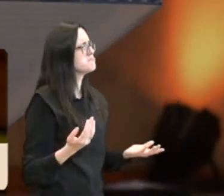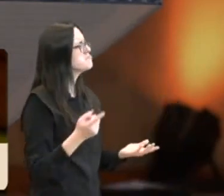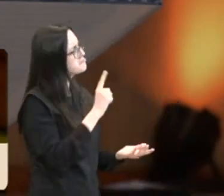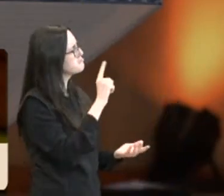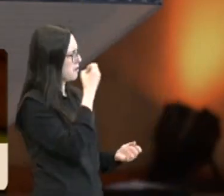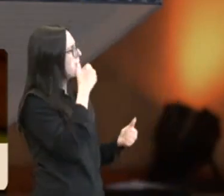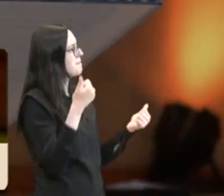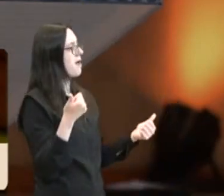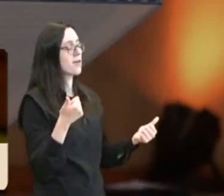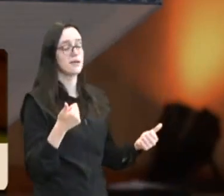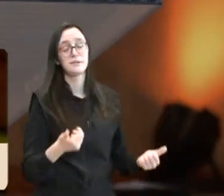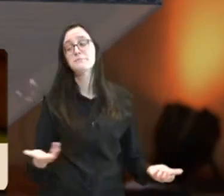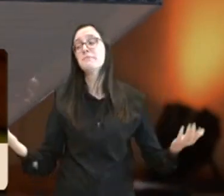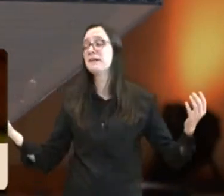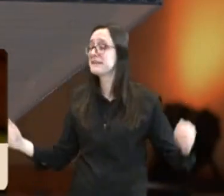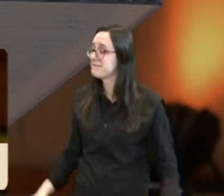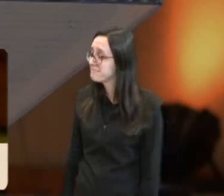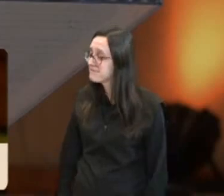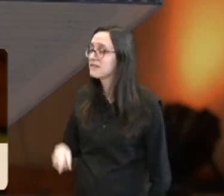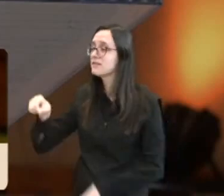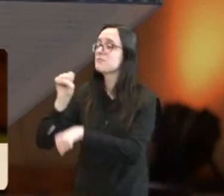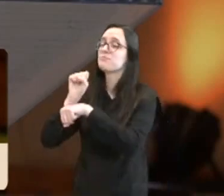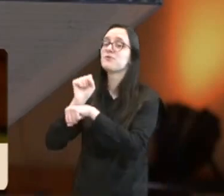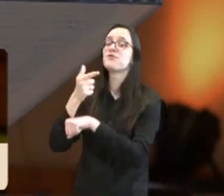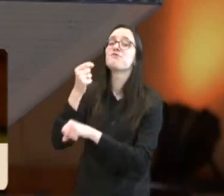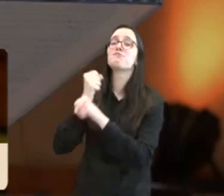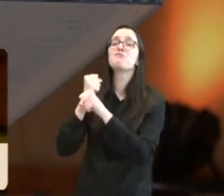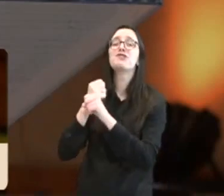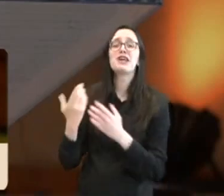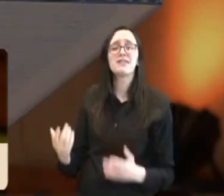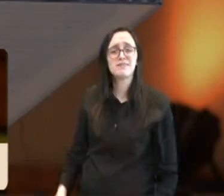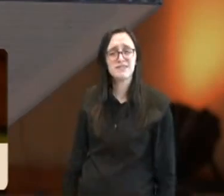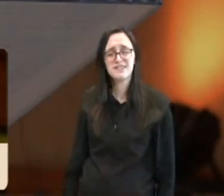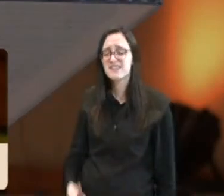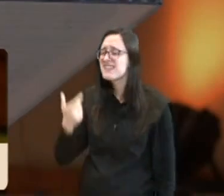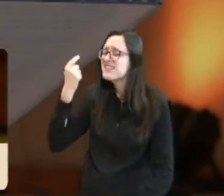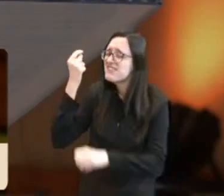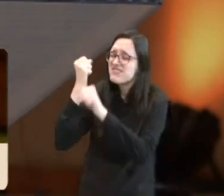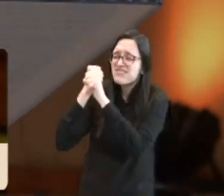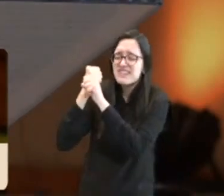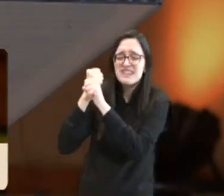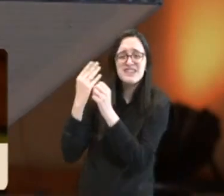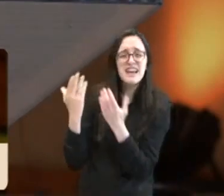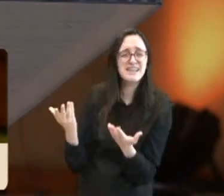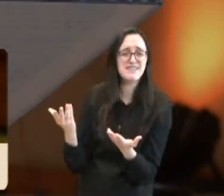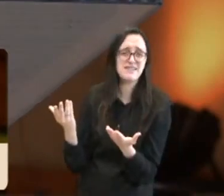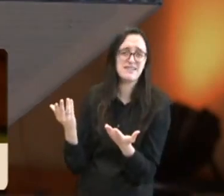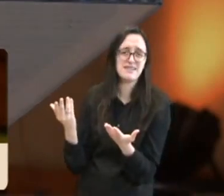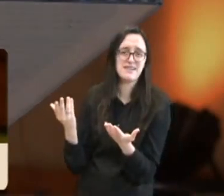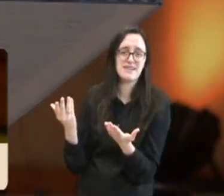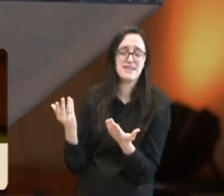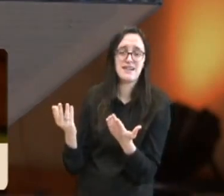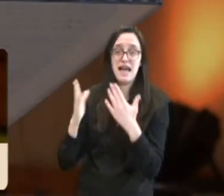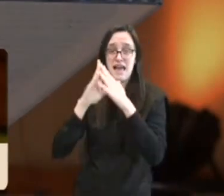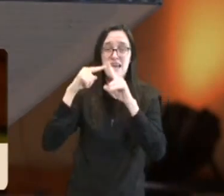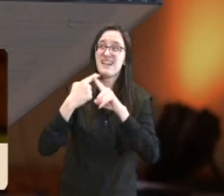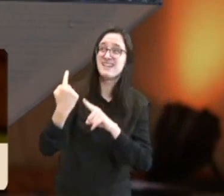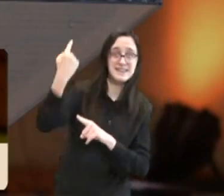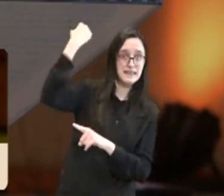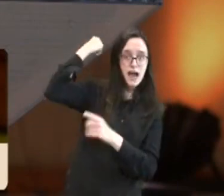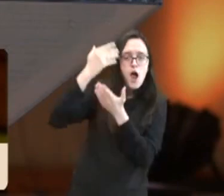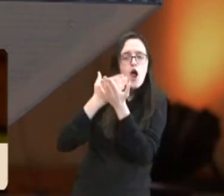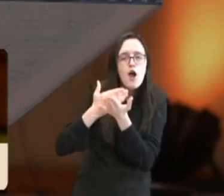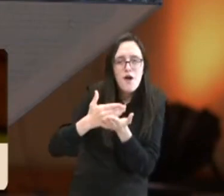Falei: pois é. O irmão esperou 20 anos. 20 anos. E na igreja primitiva ali,